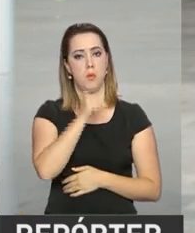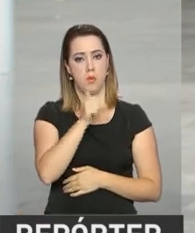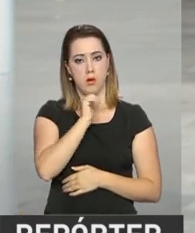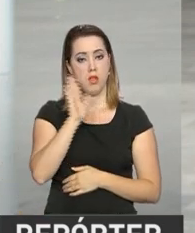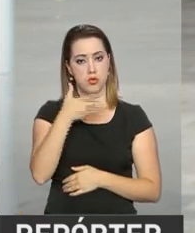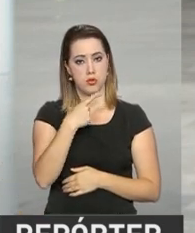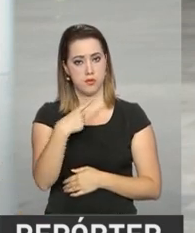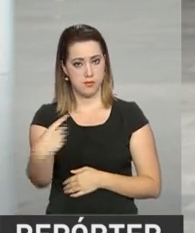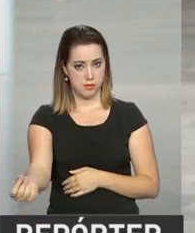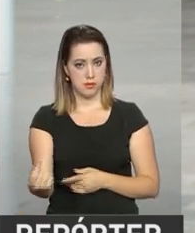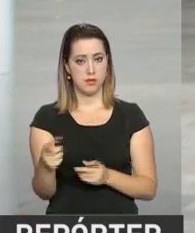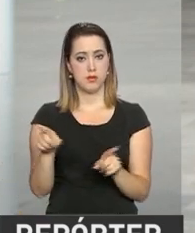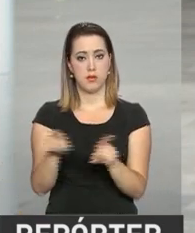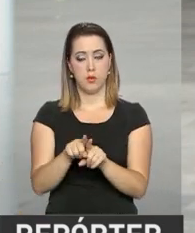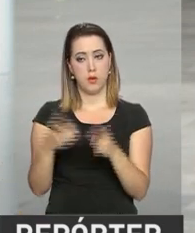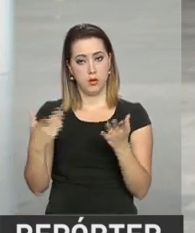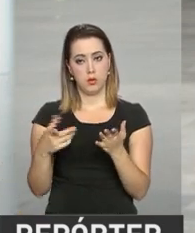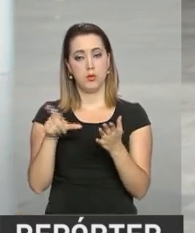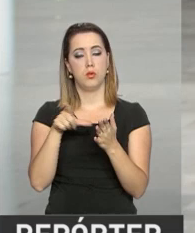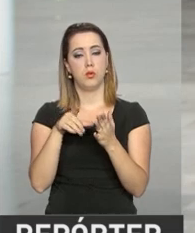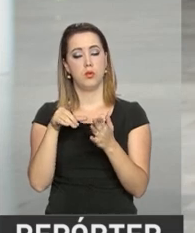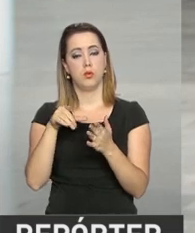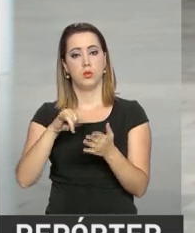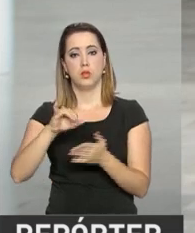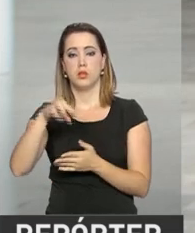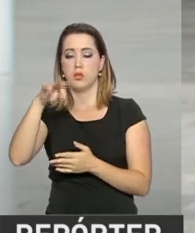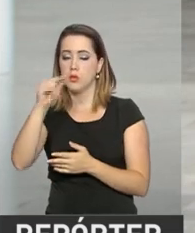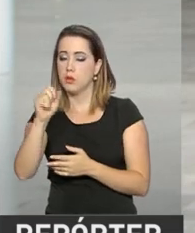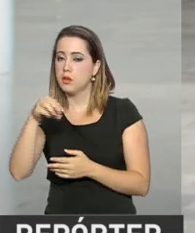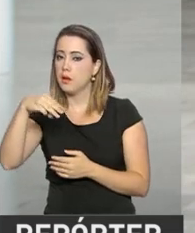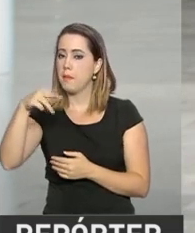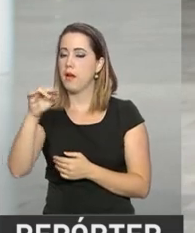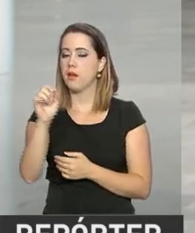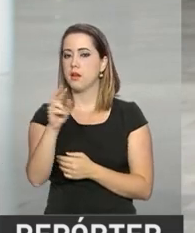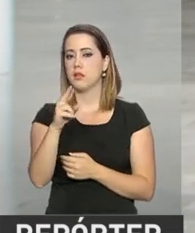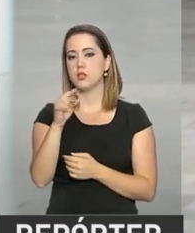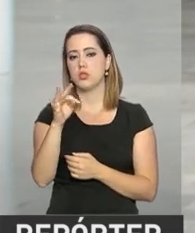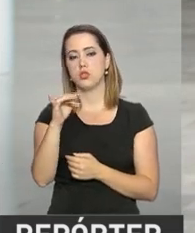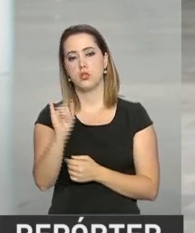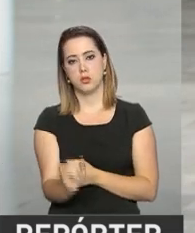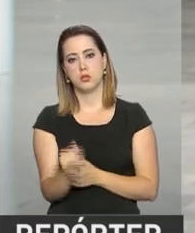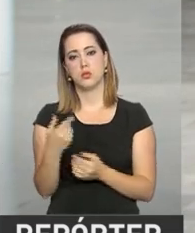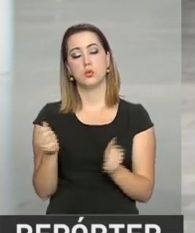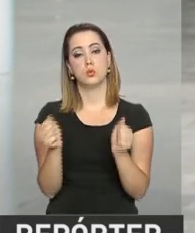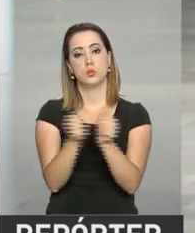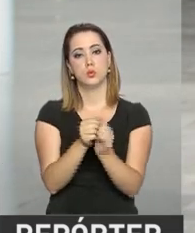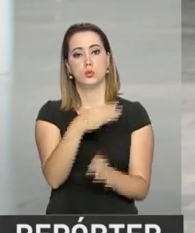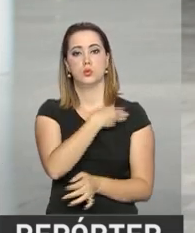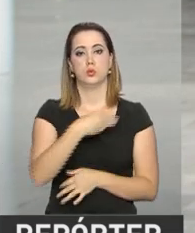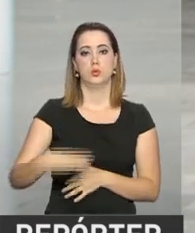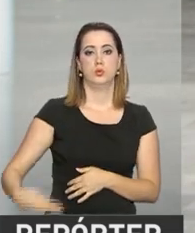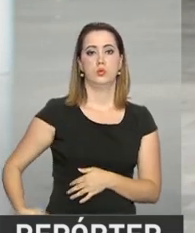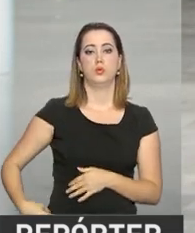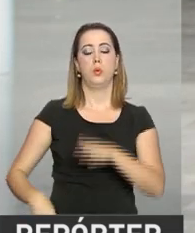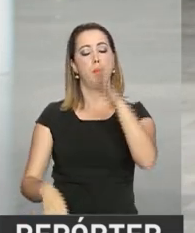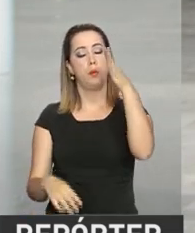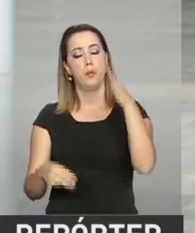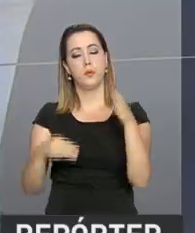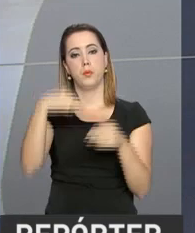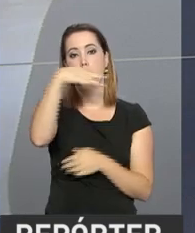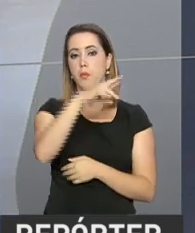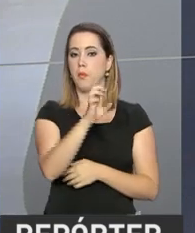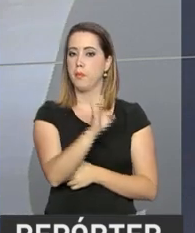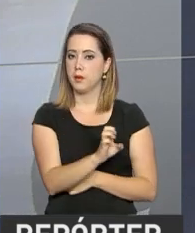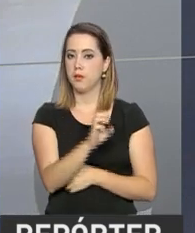Itamarati onde em instantes dará uma declaração à imprensa ao lado do ministro das relações exteriores do Brasil José Serra